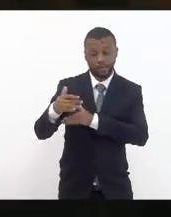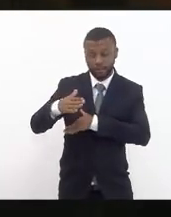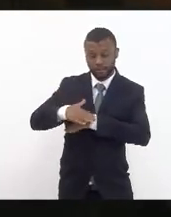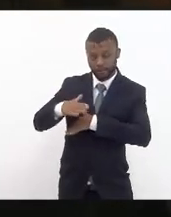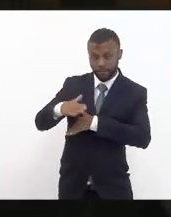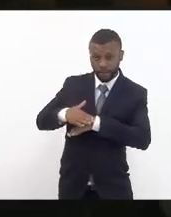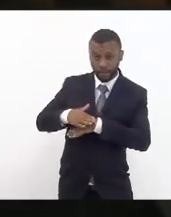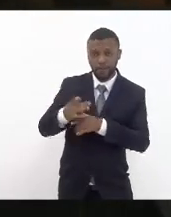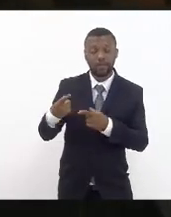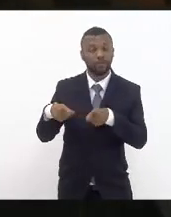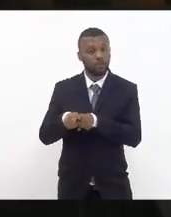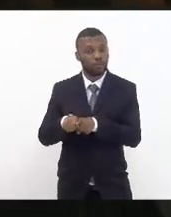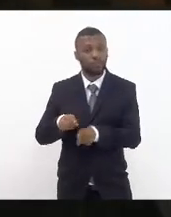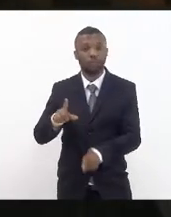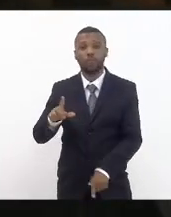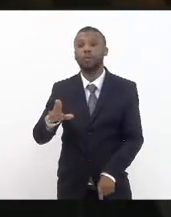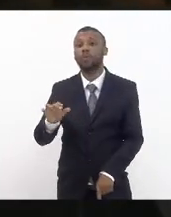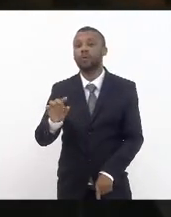que cria